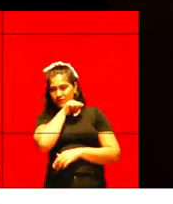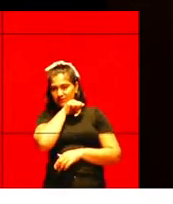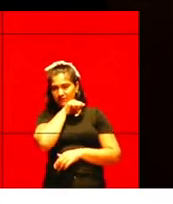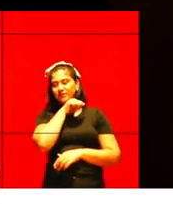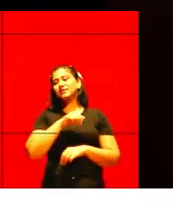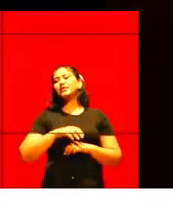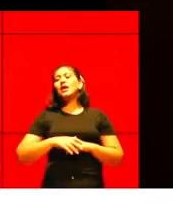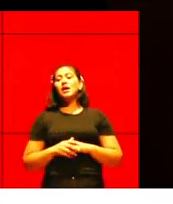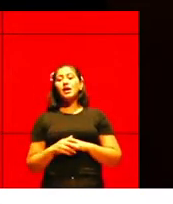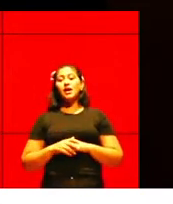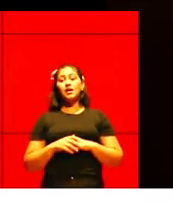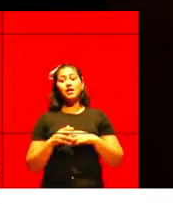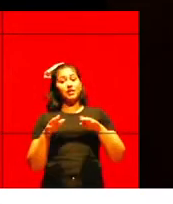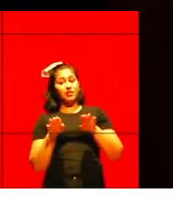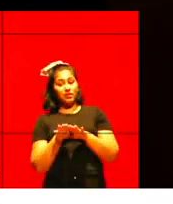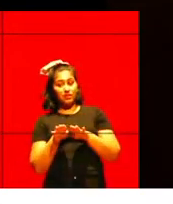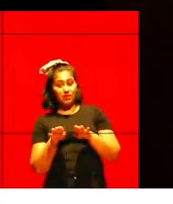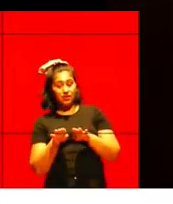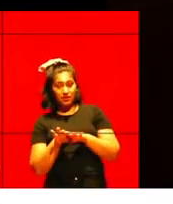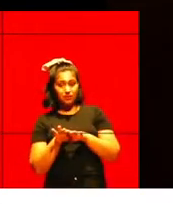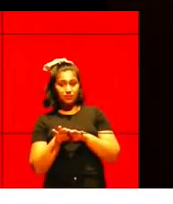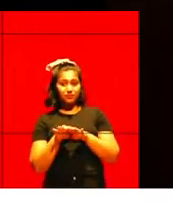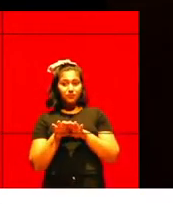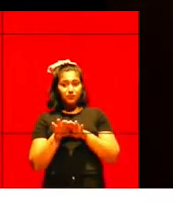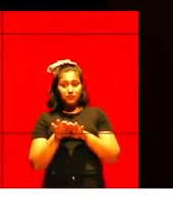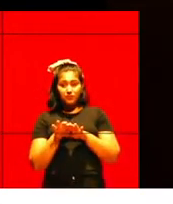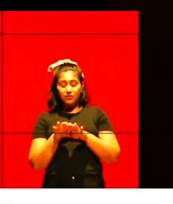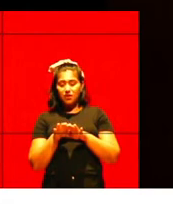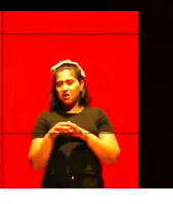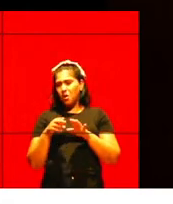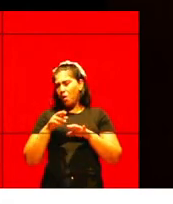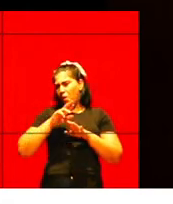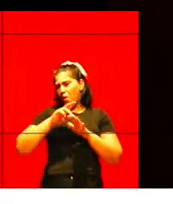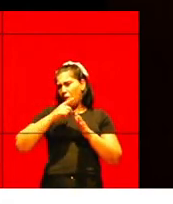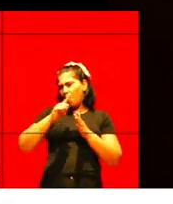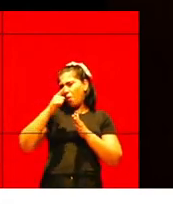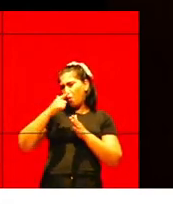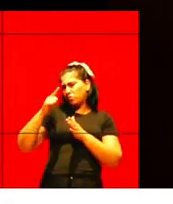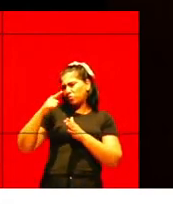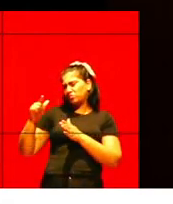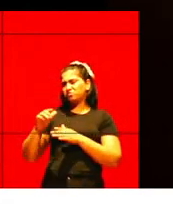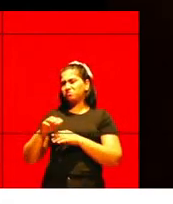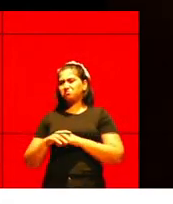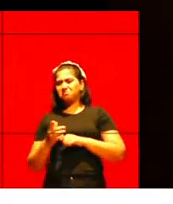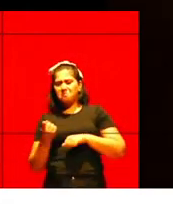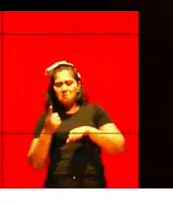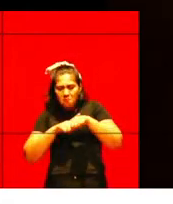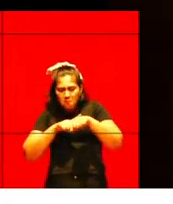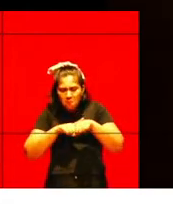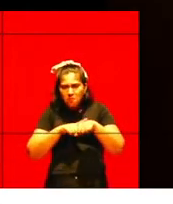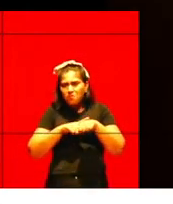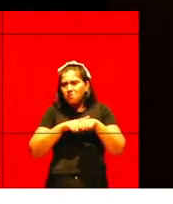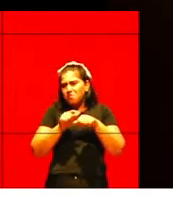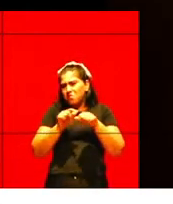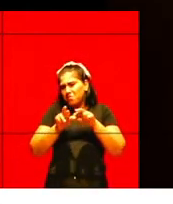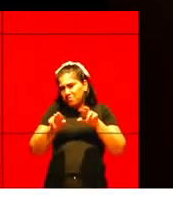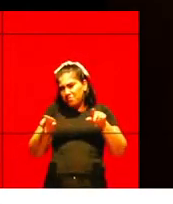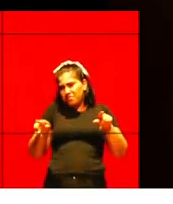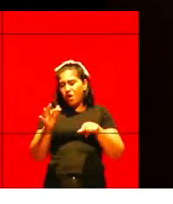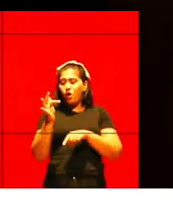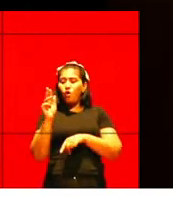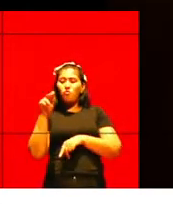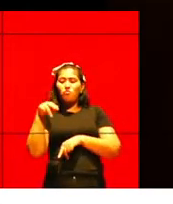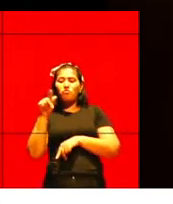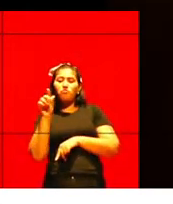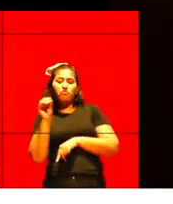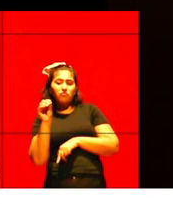E de um outro grupo de organismos, fungos. Os fungos que hoje